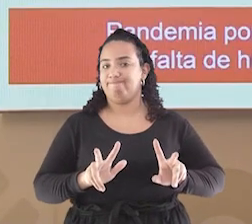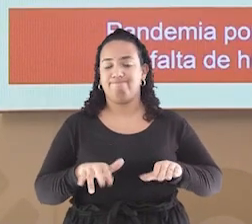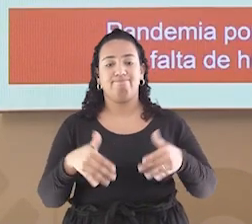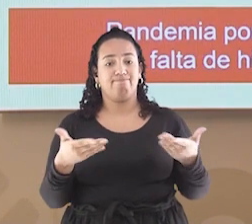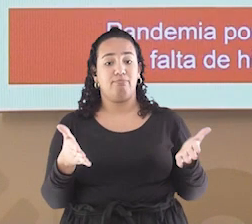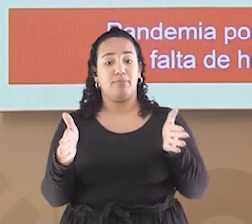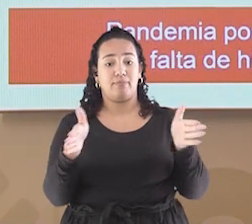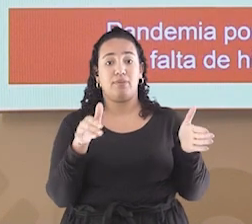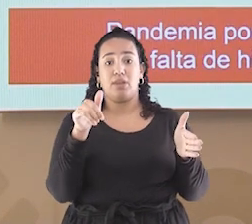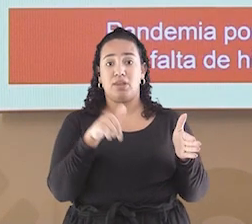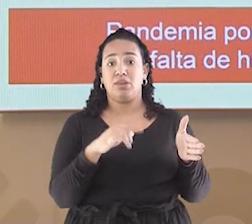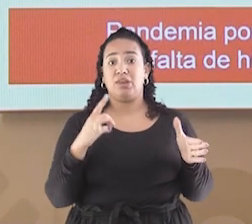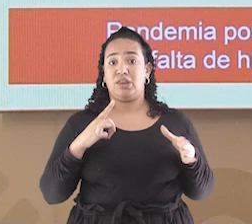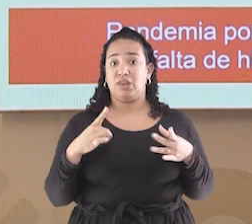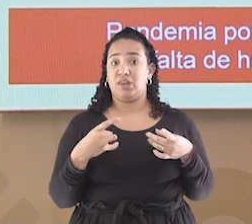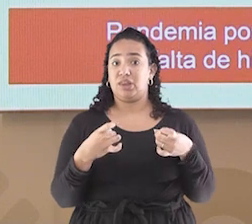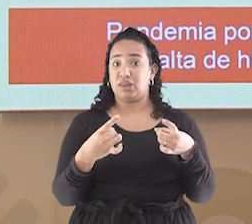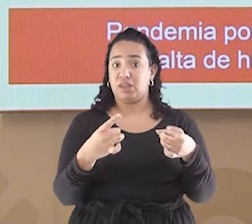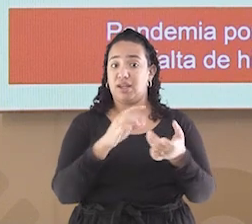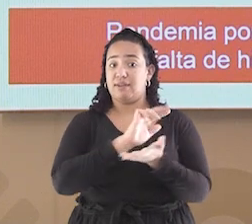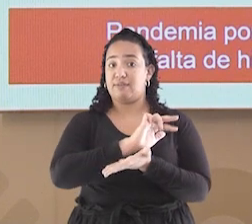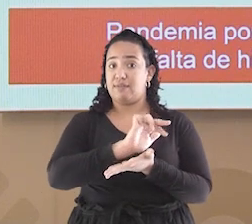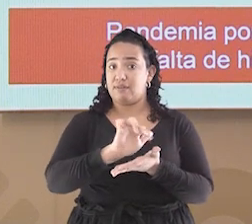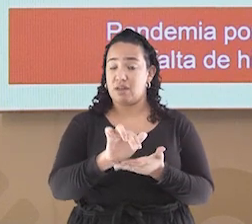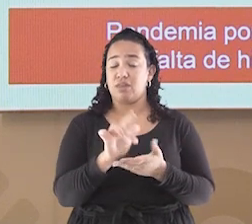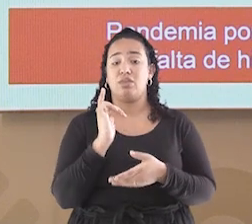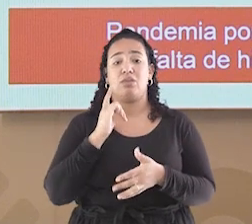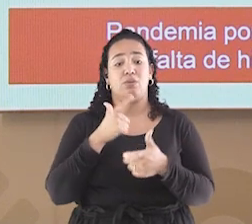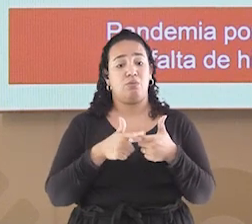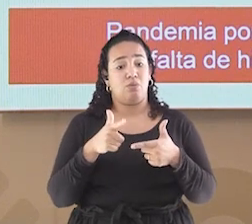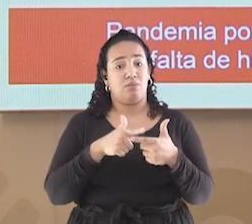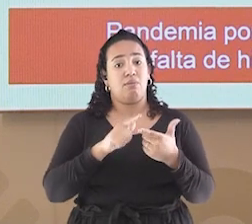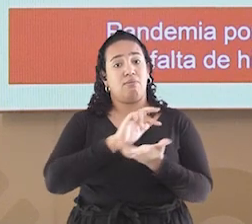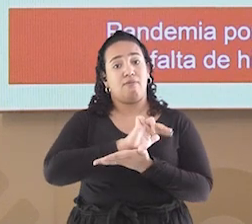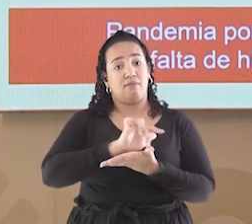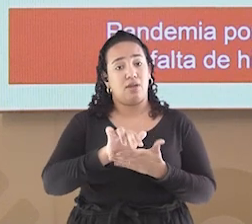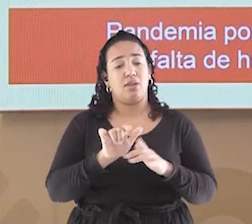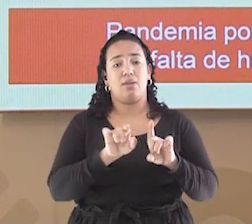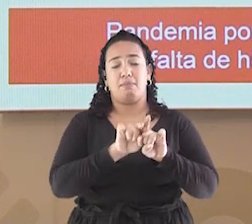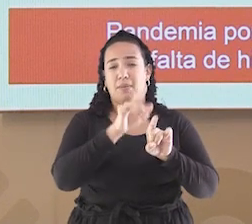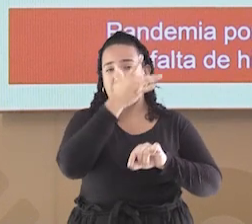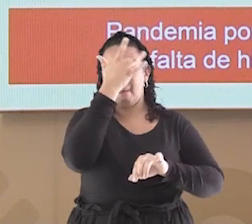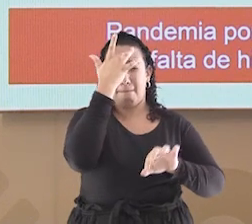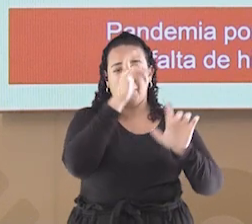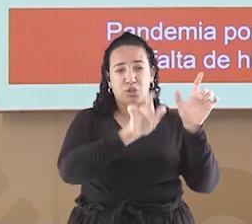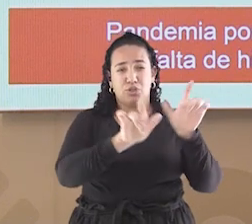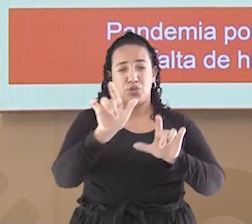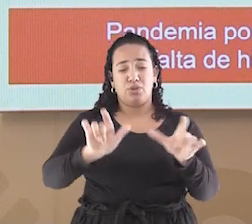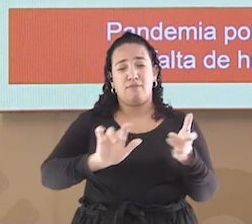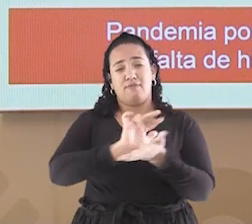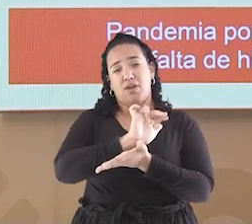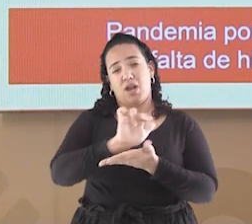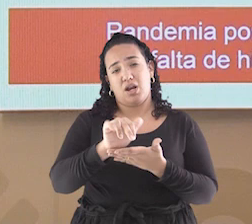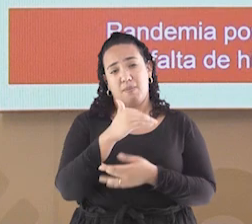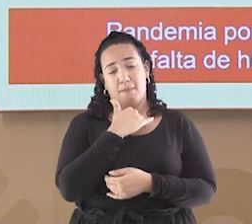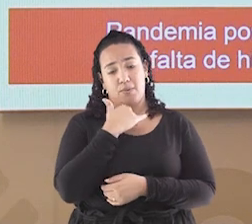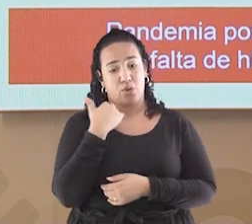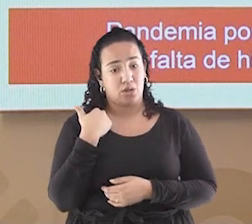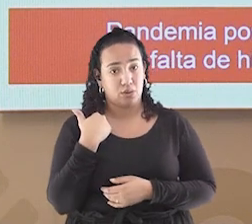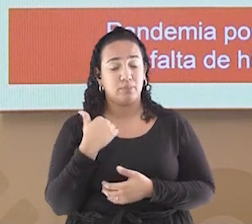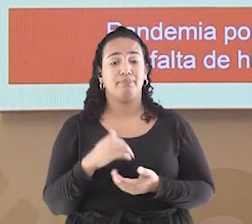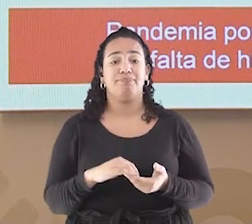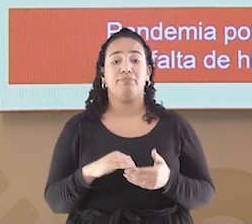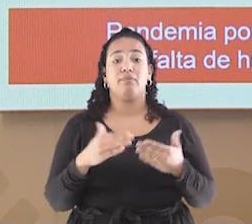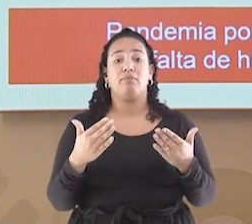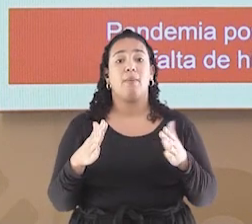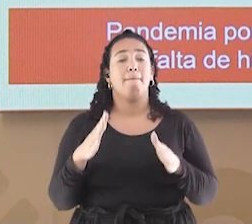marcado por longas guerras que geraram inúmeros danos e a morte de milhares de pessoas. E a cereja do bolo para a crise da Idade Média